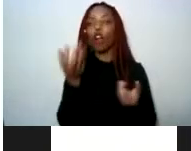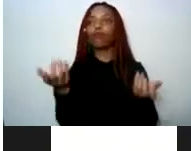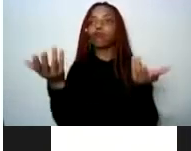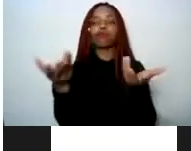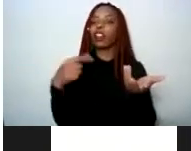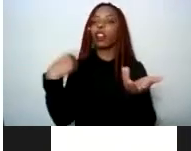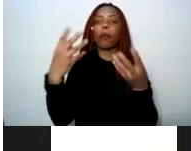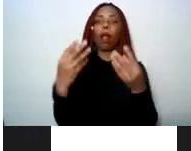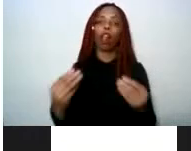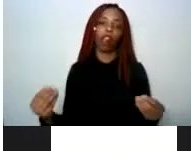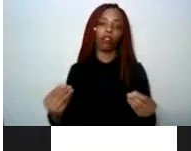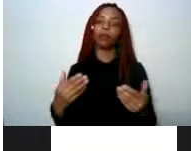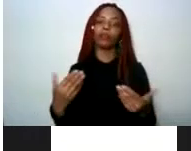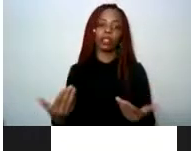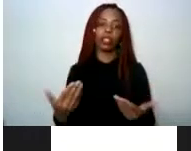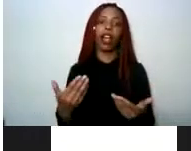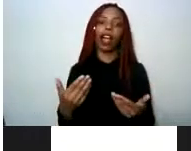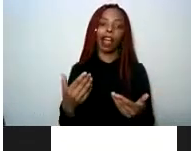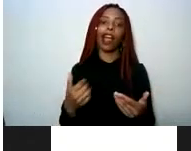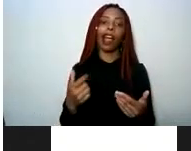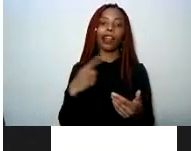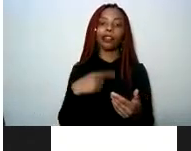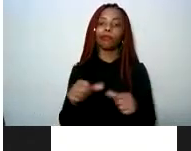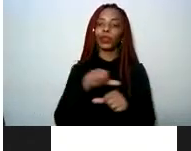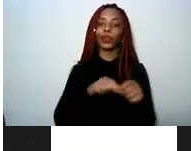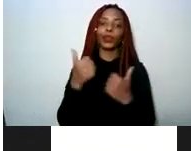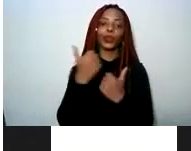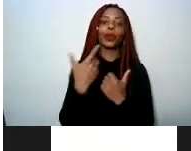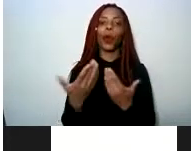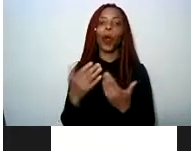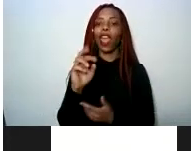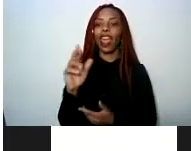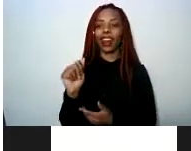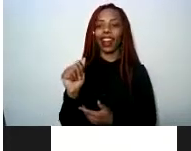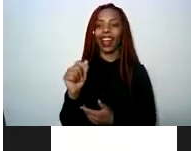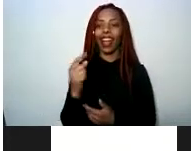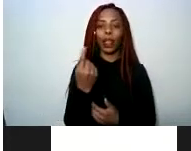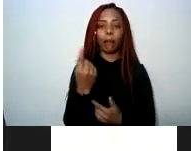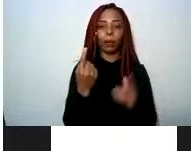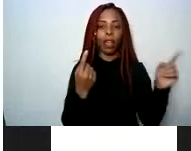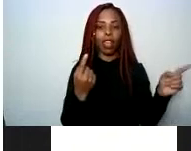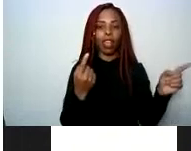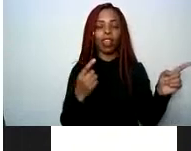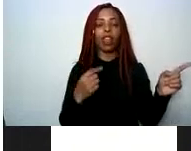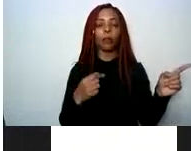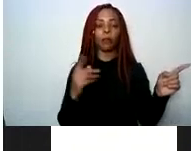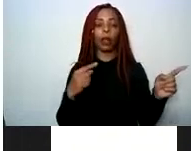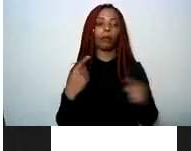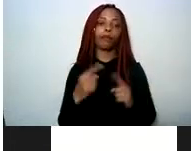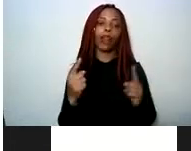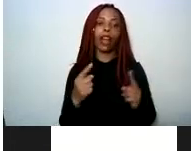substituídas pelas eras que a gente vê nessa primeira imagem as eras tomaram conta o que não era o objetivo do